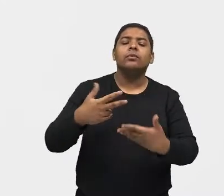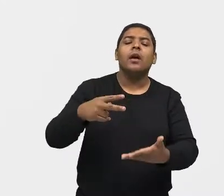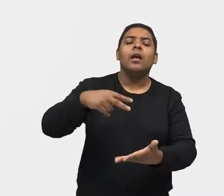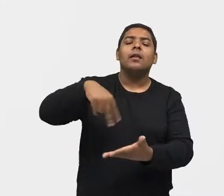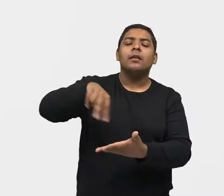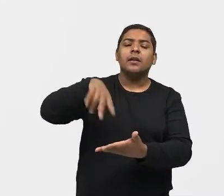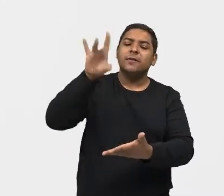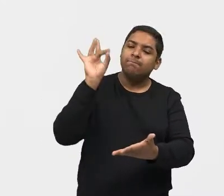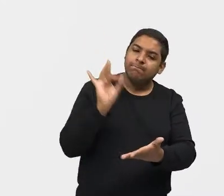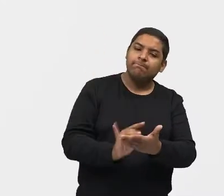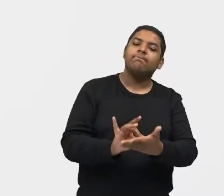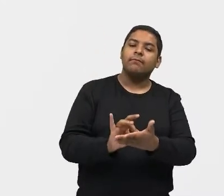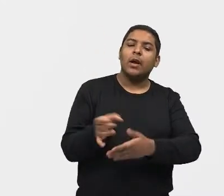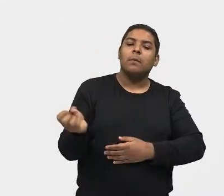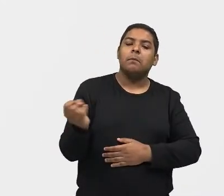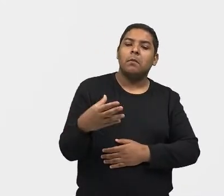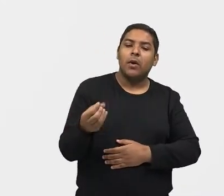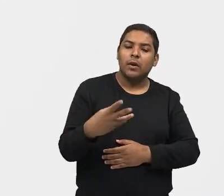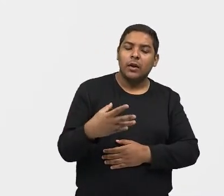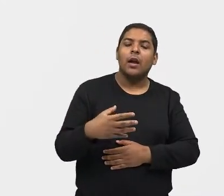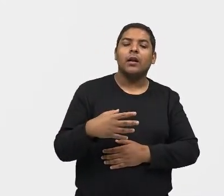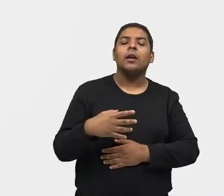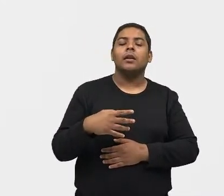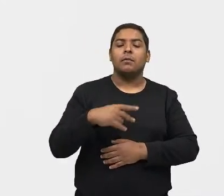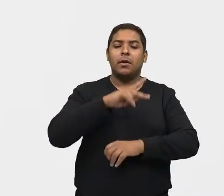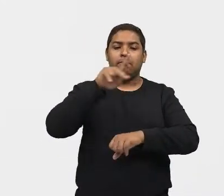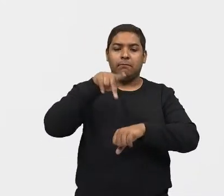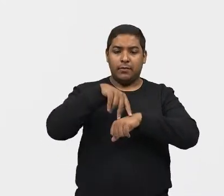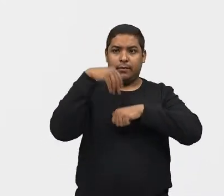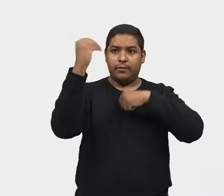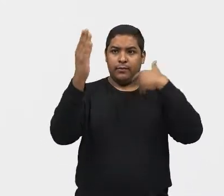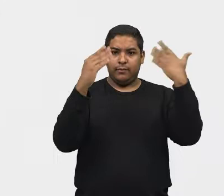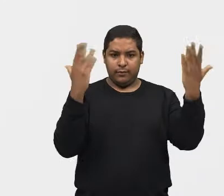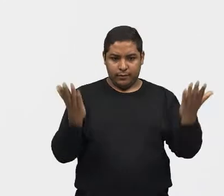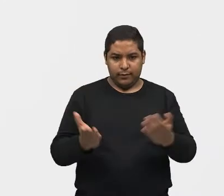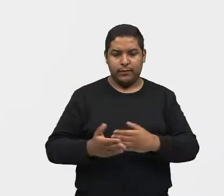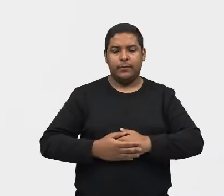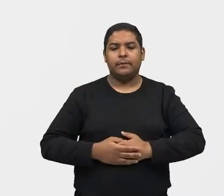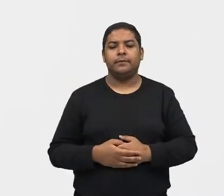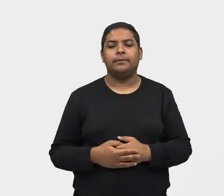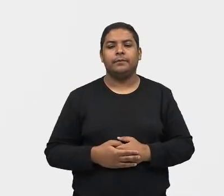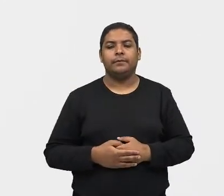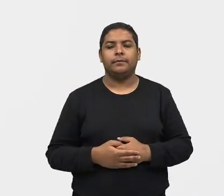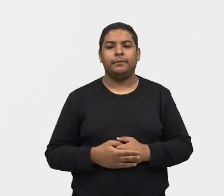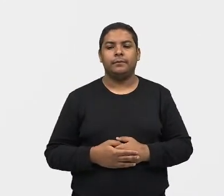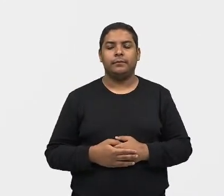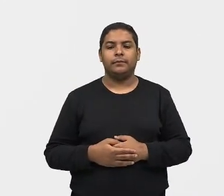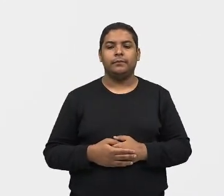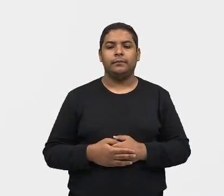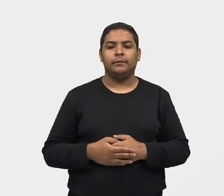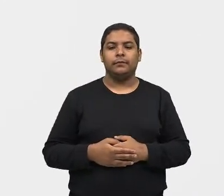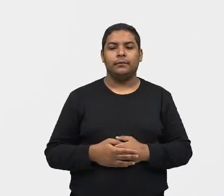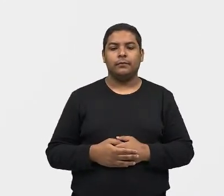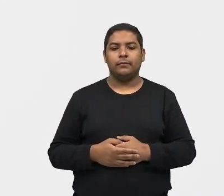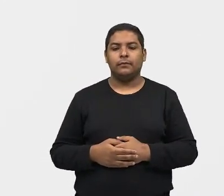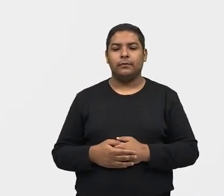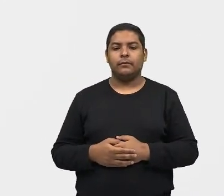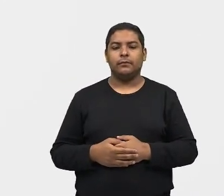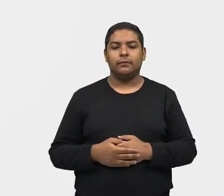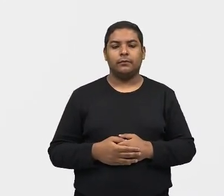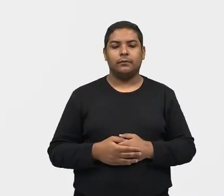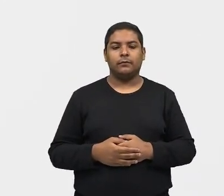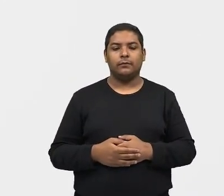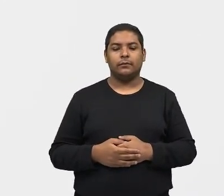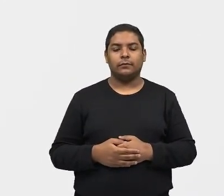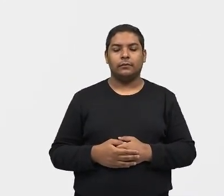dança verdadeiramente moderna e internacional, certo? Então, vocês percebem que